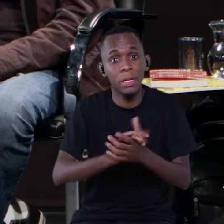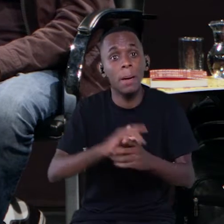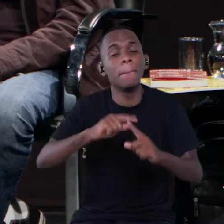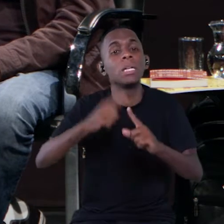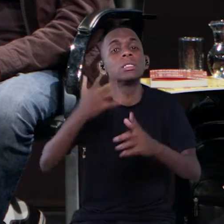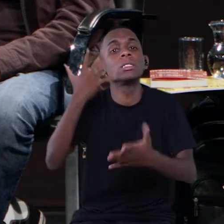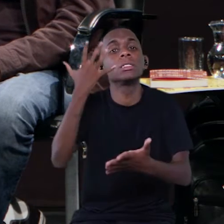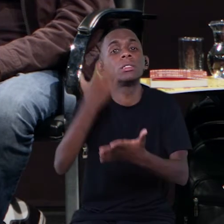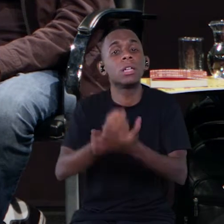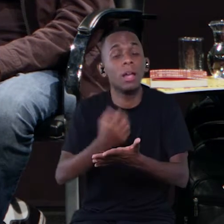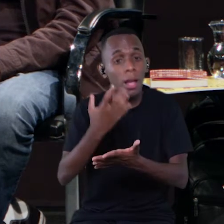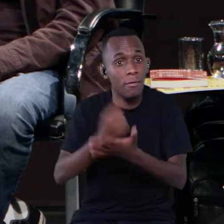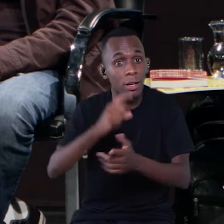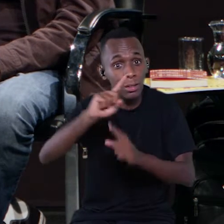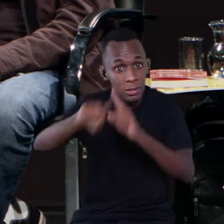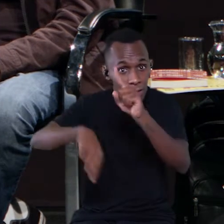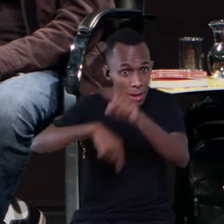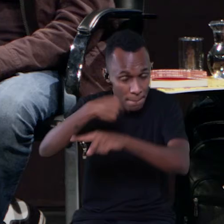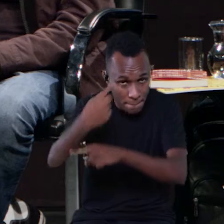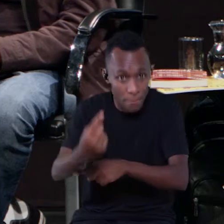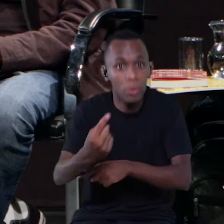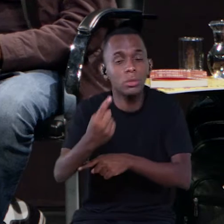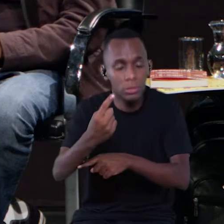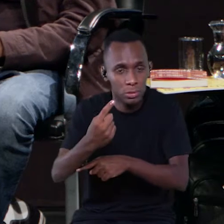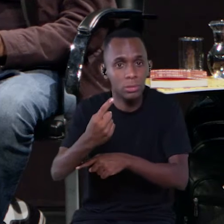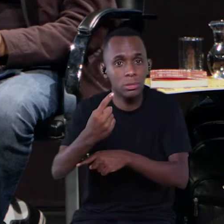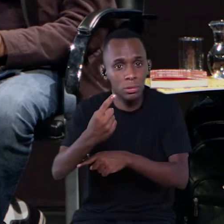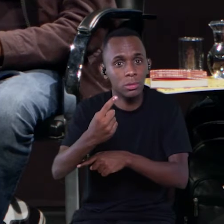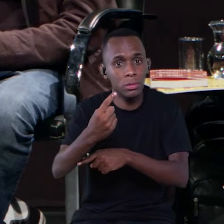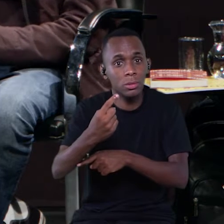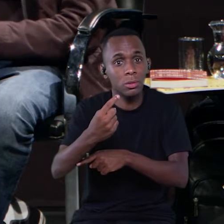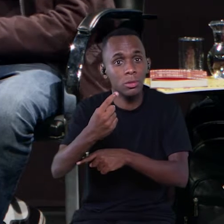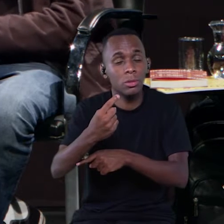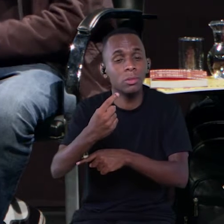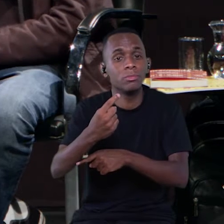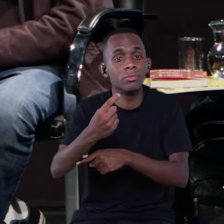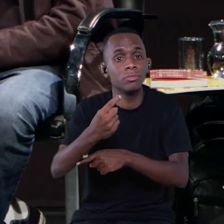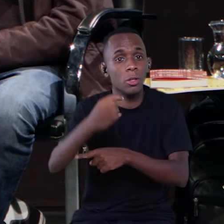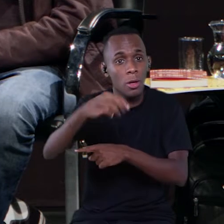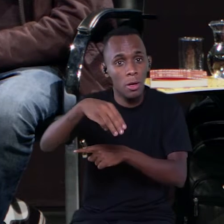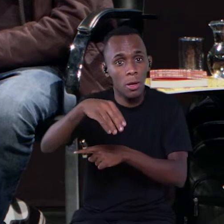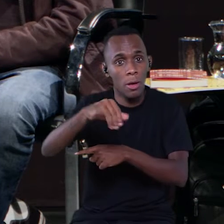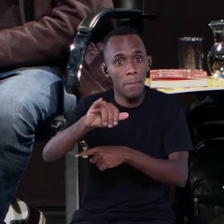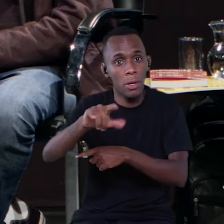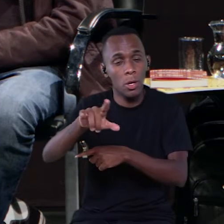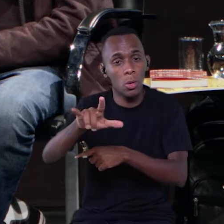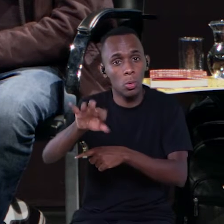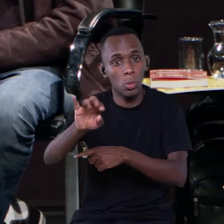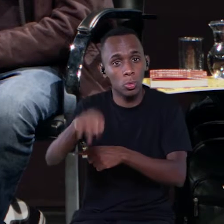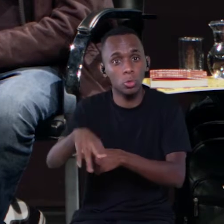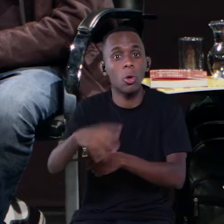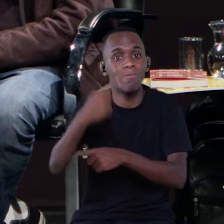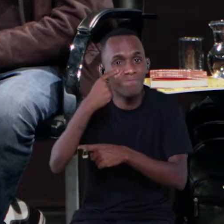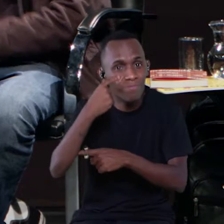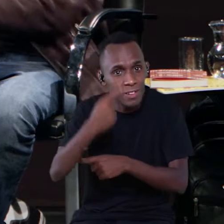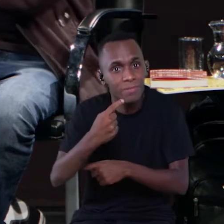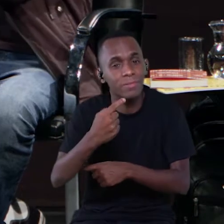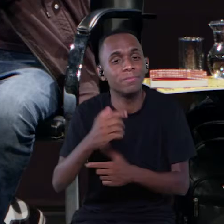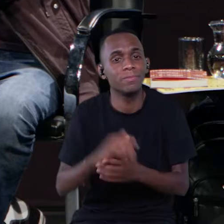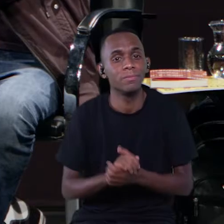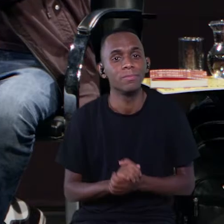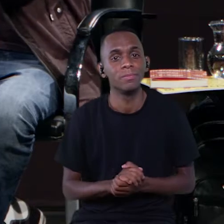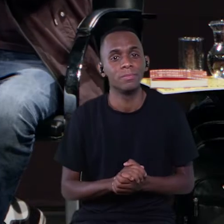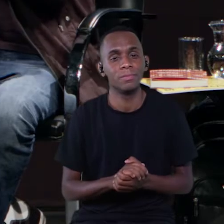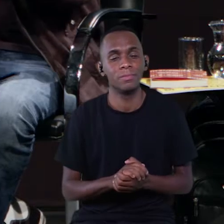você falar, naturalmente, daqui a pouquinho, vai chegar nos olhos e no coração do Milton. Então...